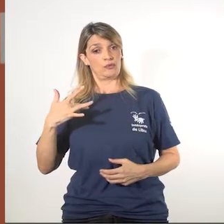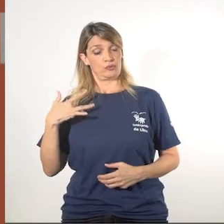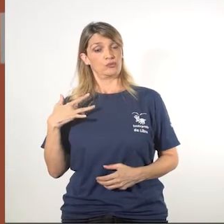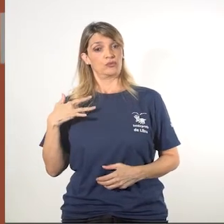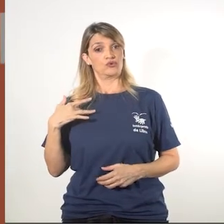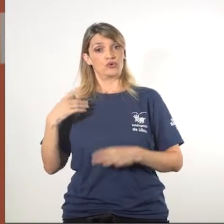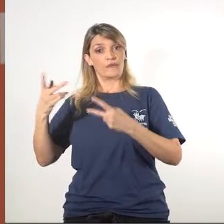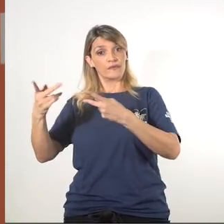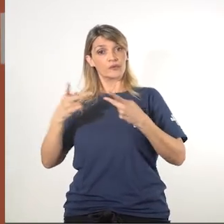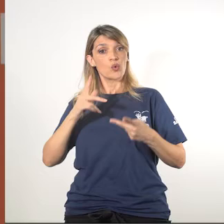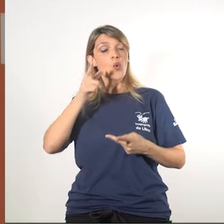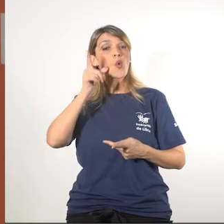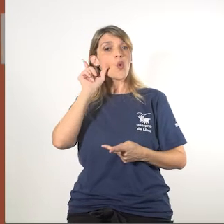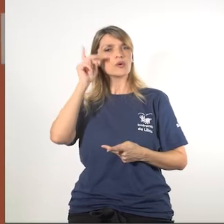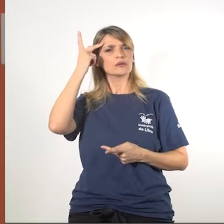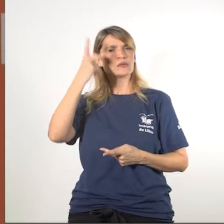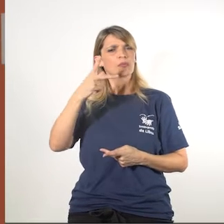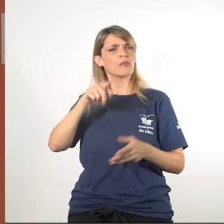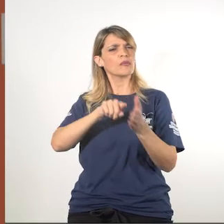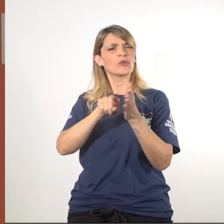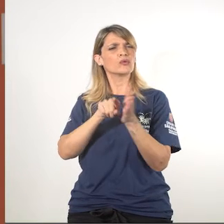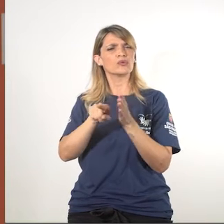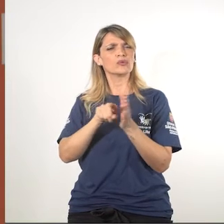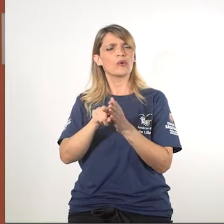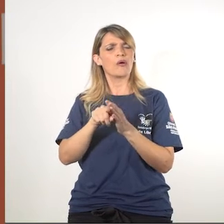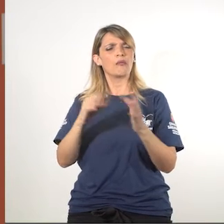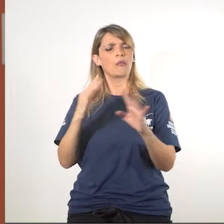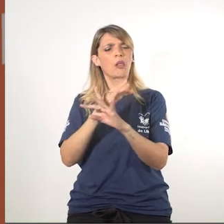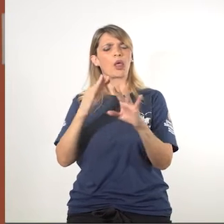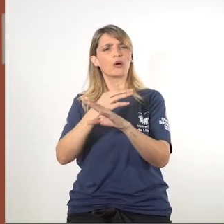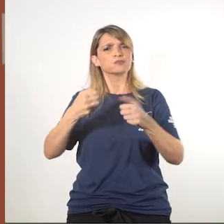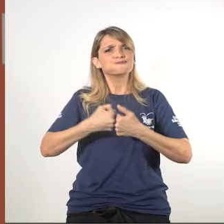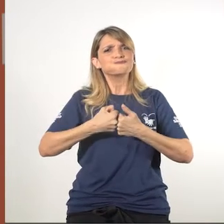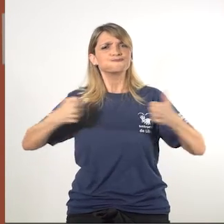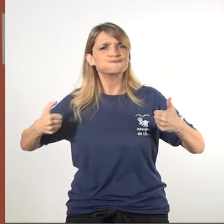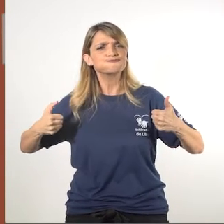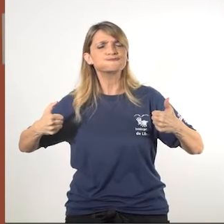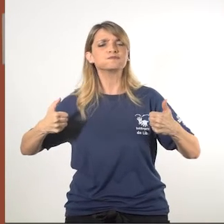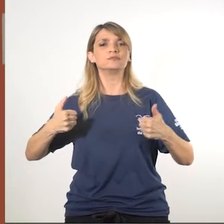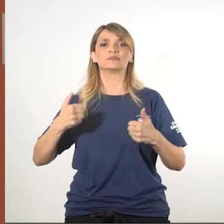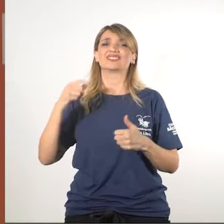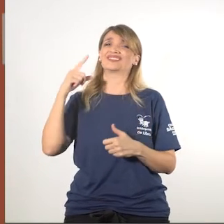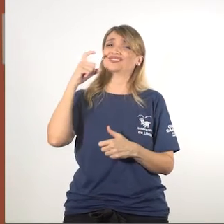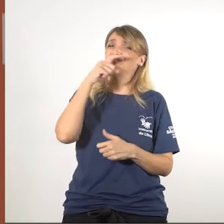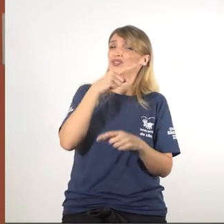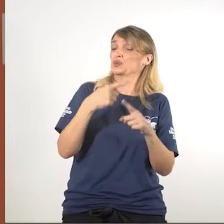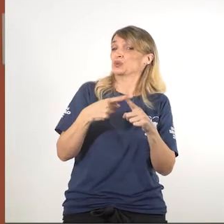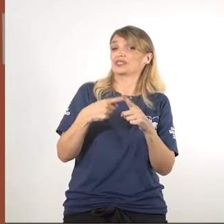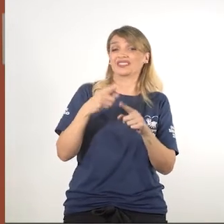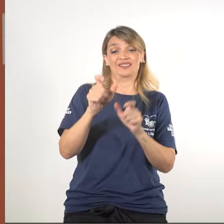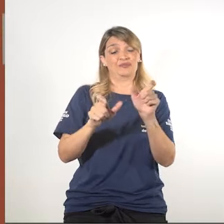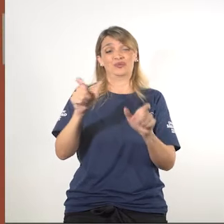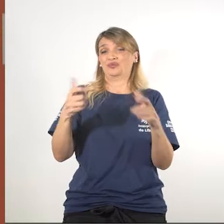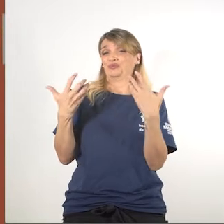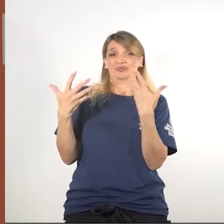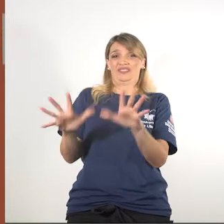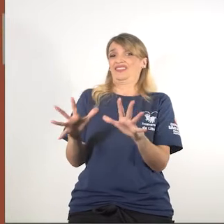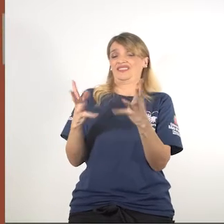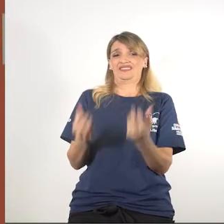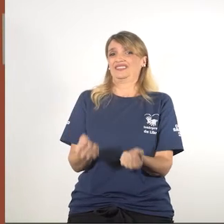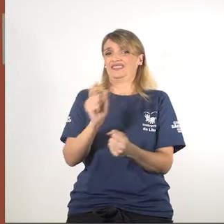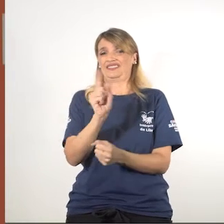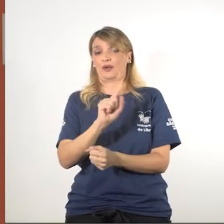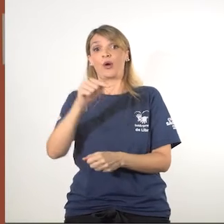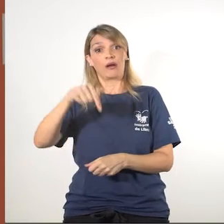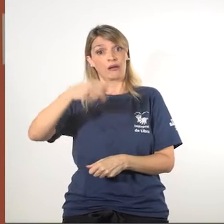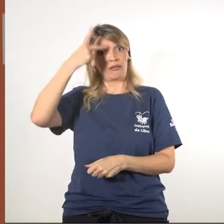Paulo, foi perguntado sobre o lockdown. Ele disse que é uma medida difícil porque as pessoas resistem a aderir. Em São Paulo,